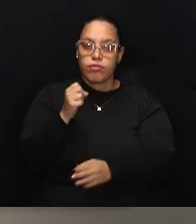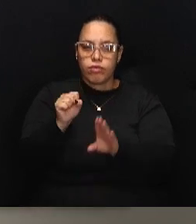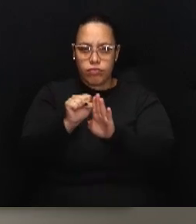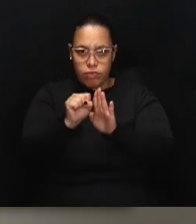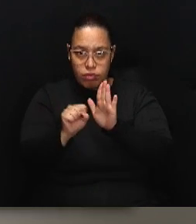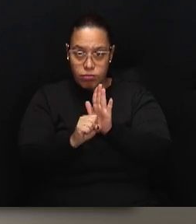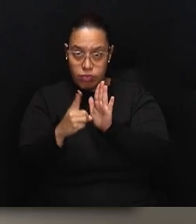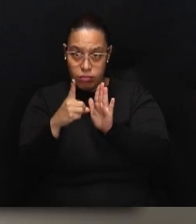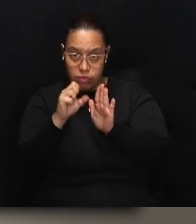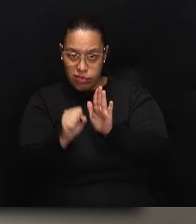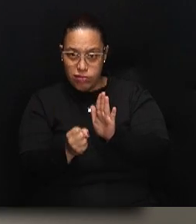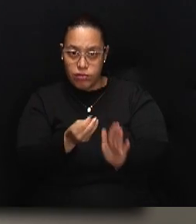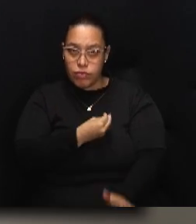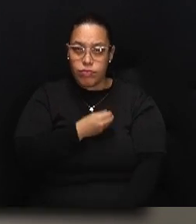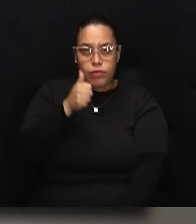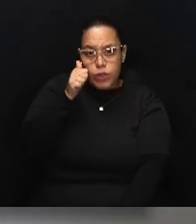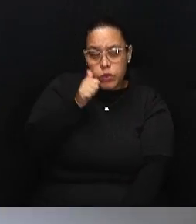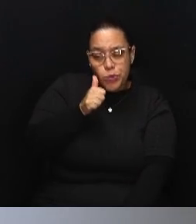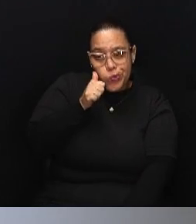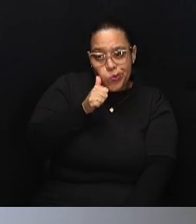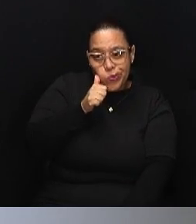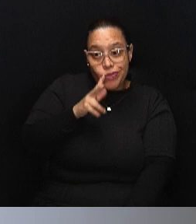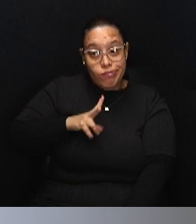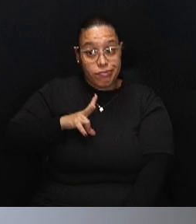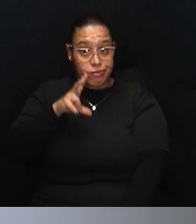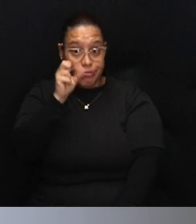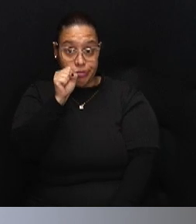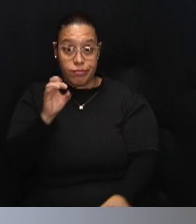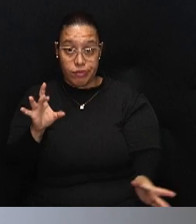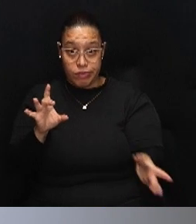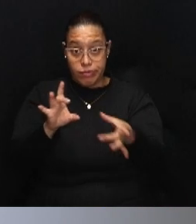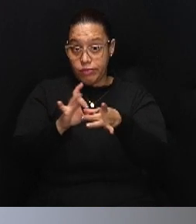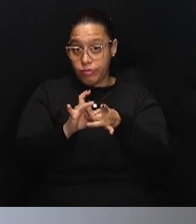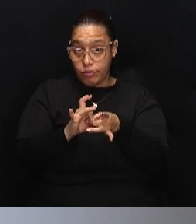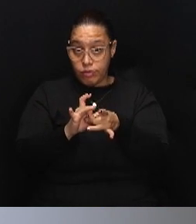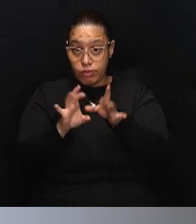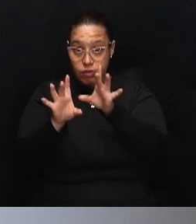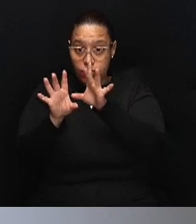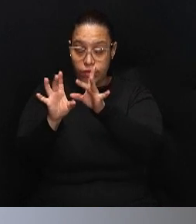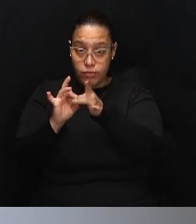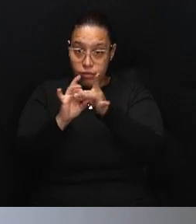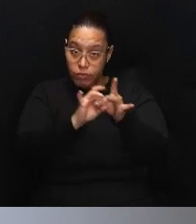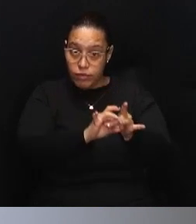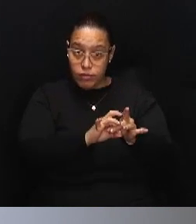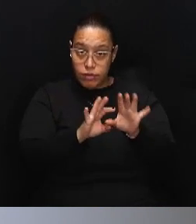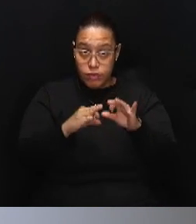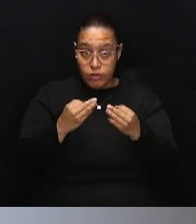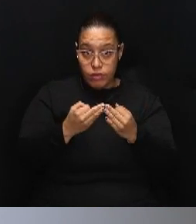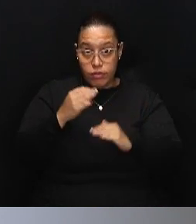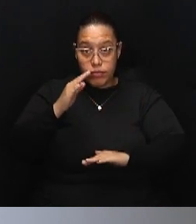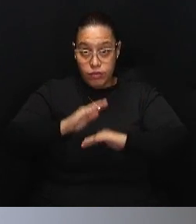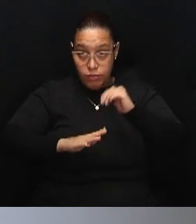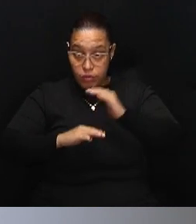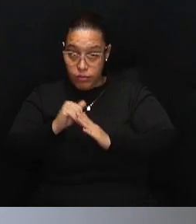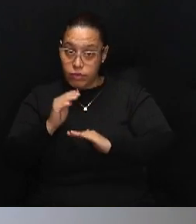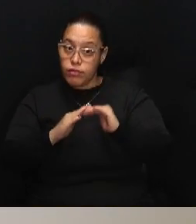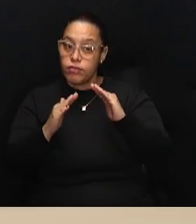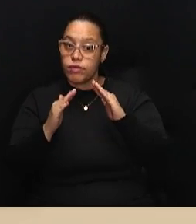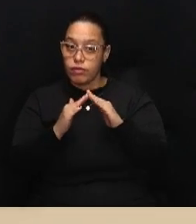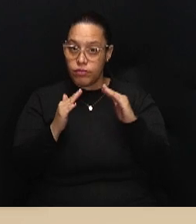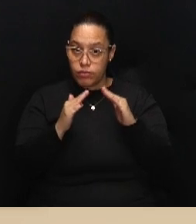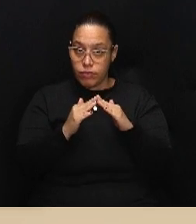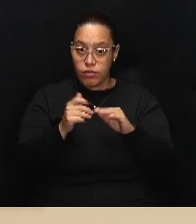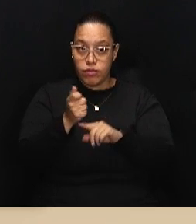O início de Campinas no século XVIII, a vida das mulheres estava fortemente ligada ao contexto familiar e